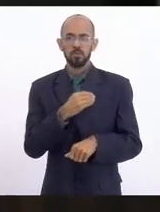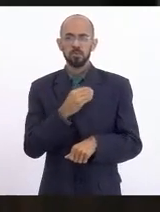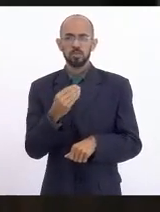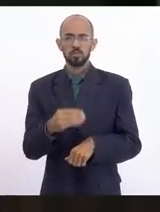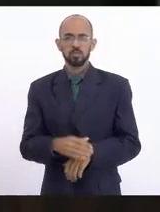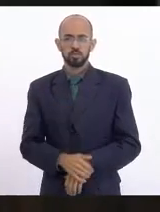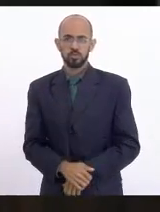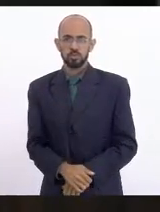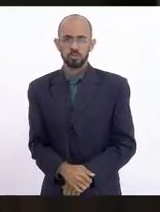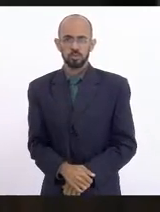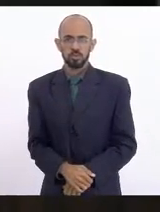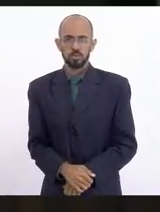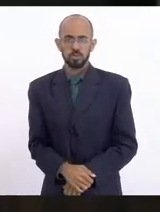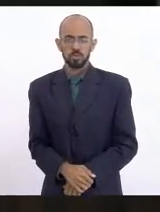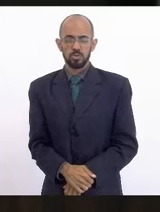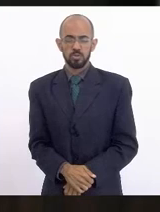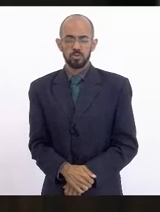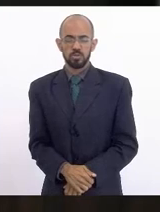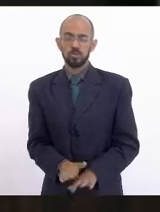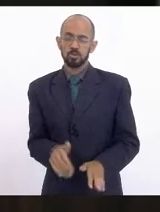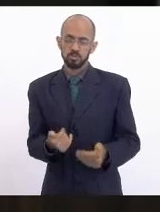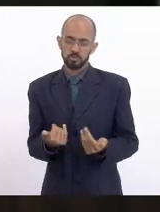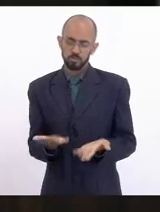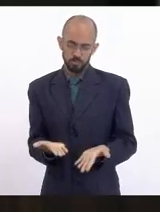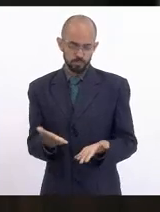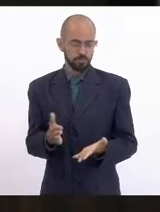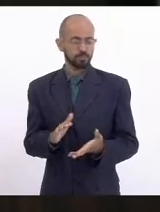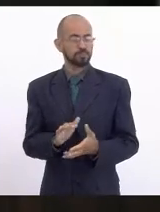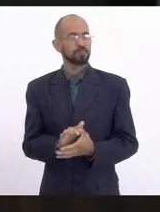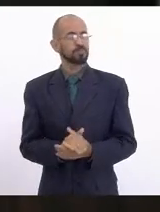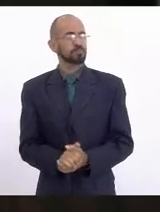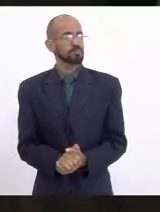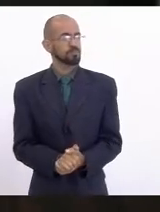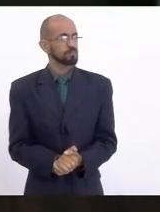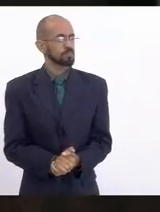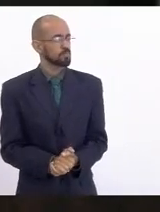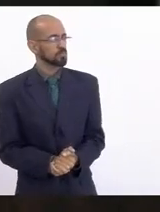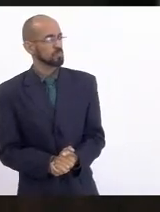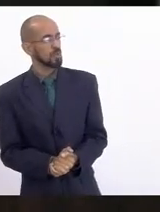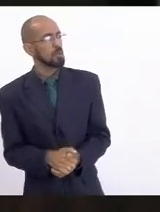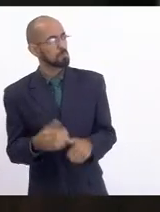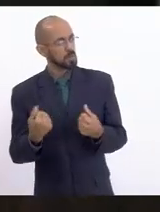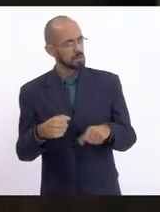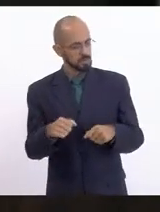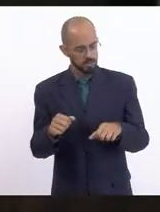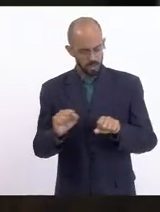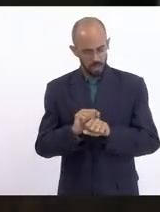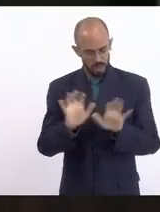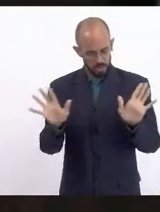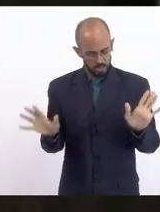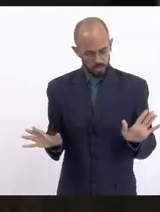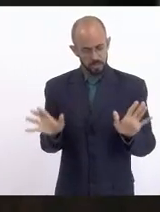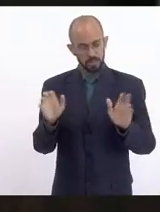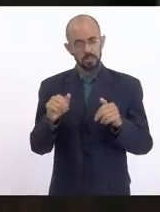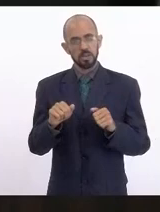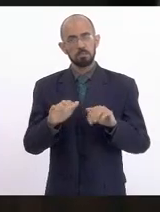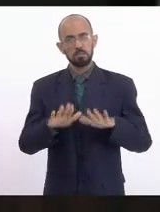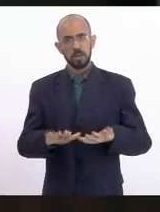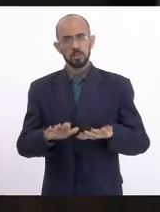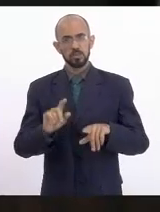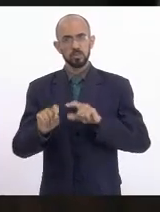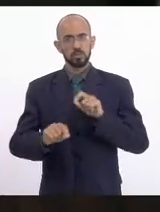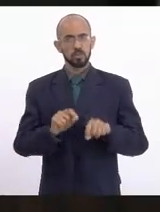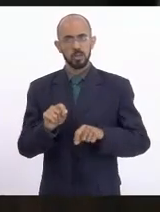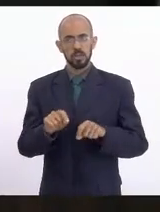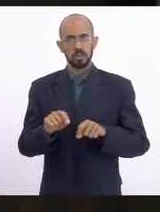o Tom bom então não tem que ter transparência logicamente mais de uma coisa